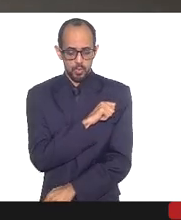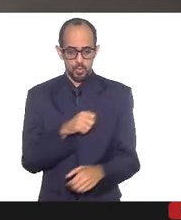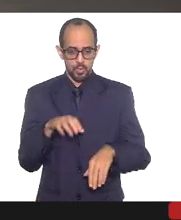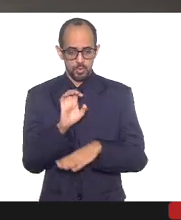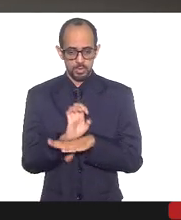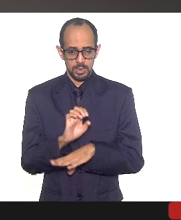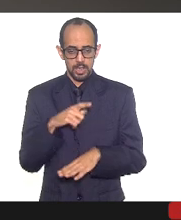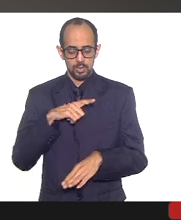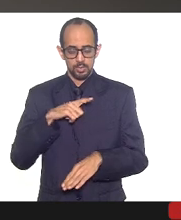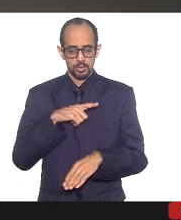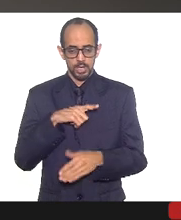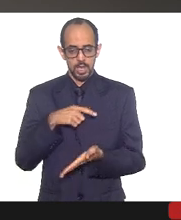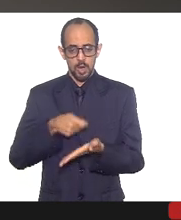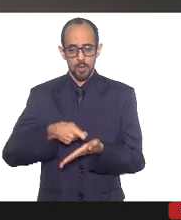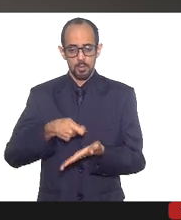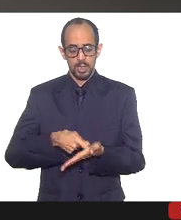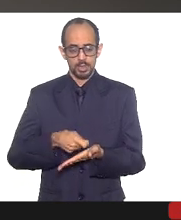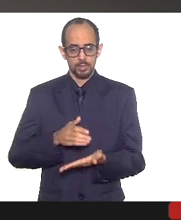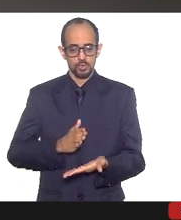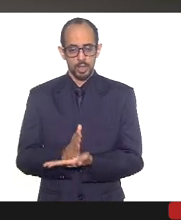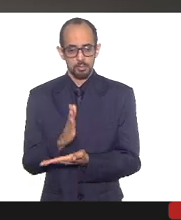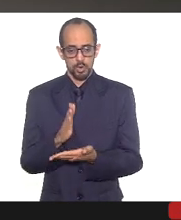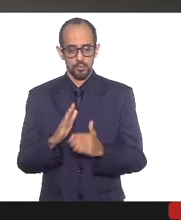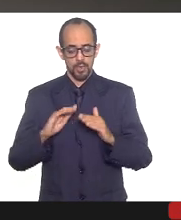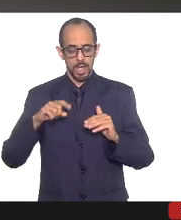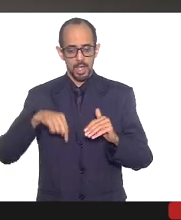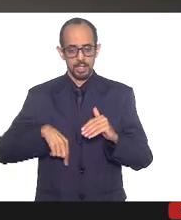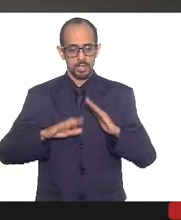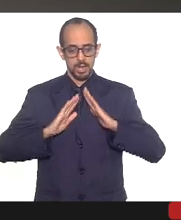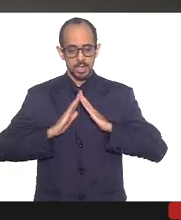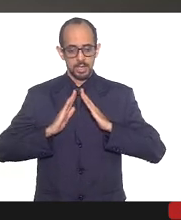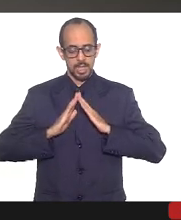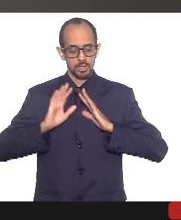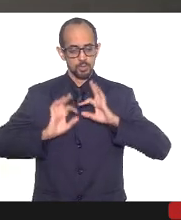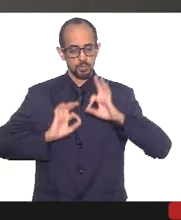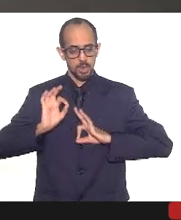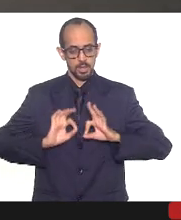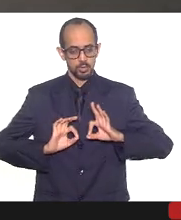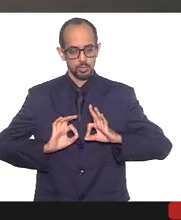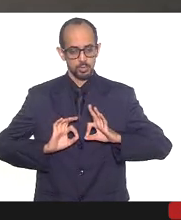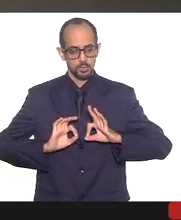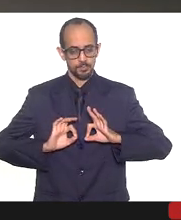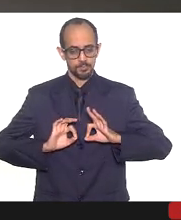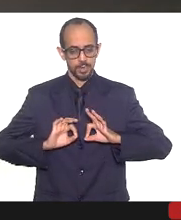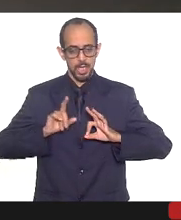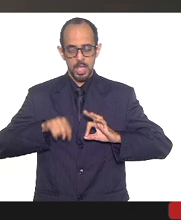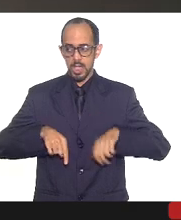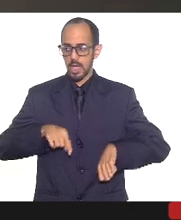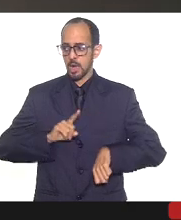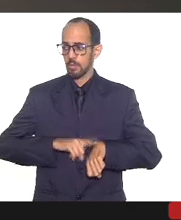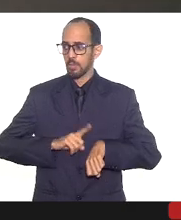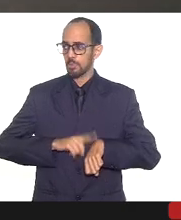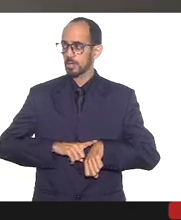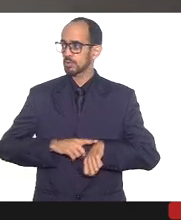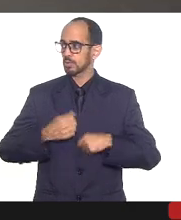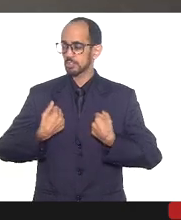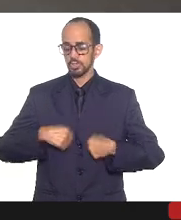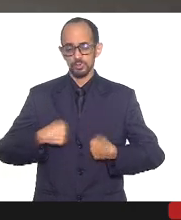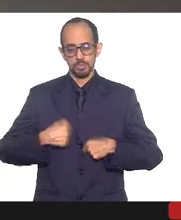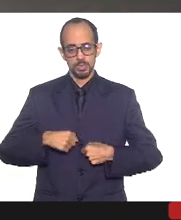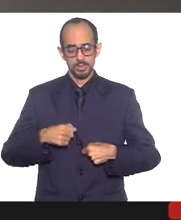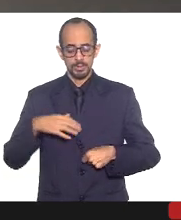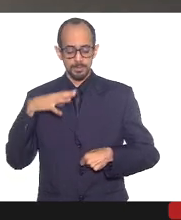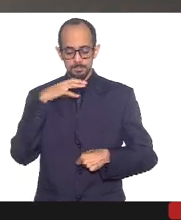a obrigação de aprovar aí na casa o nosso plano. E é nesse momento que a gente tem que perceber as